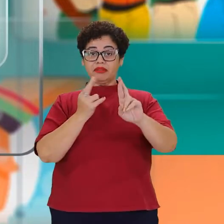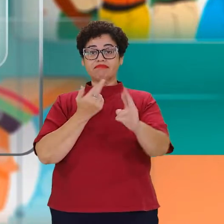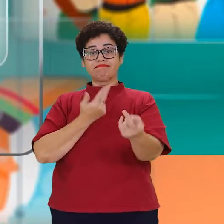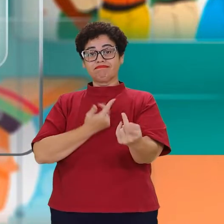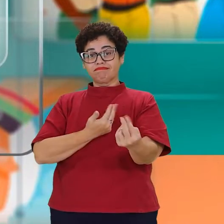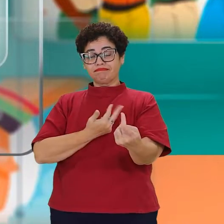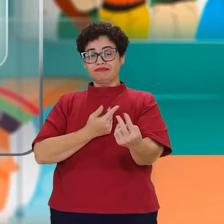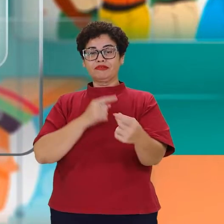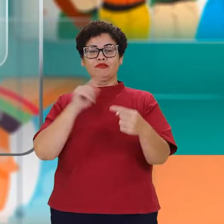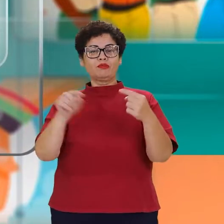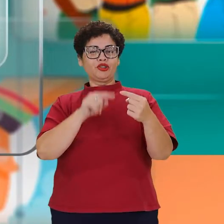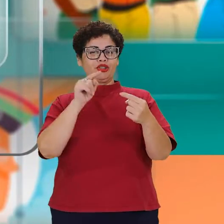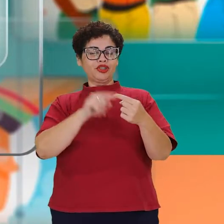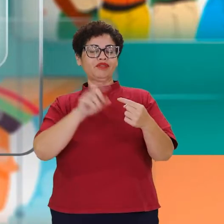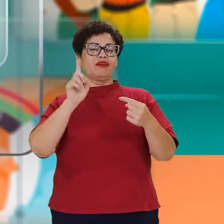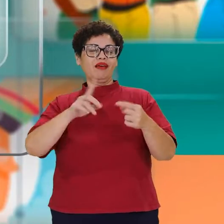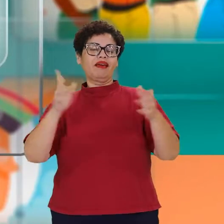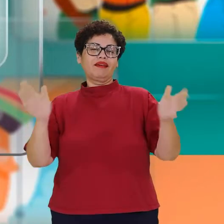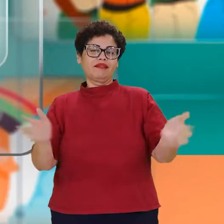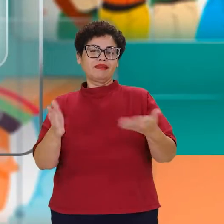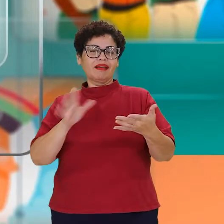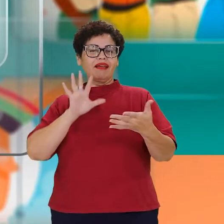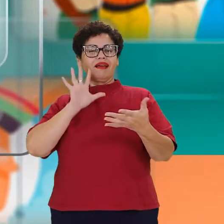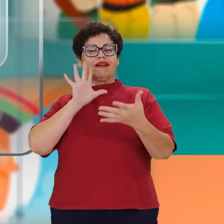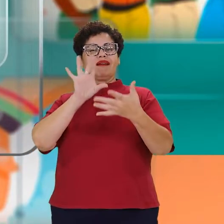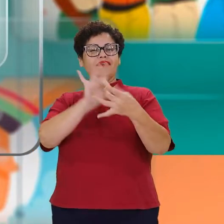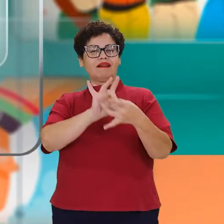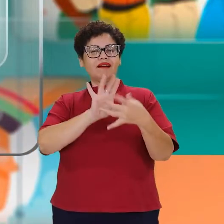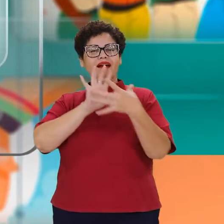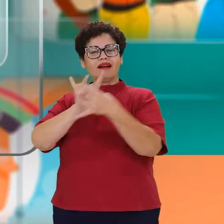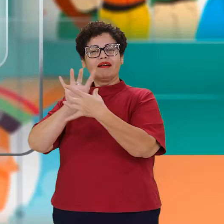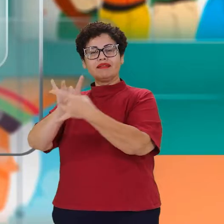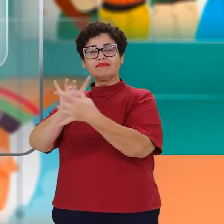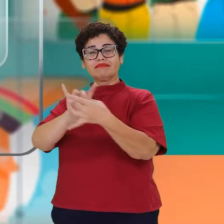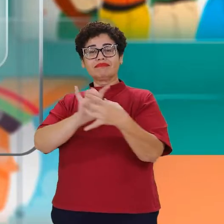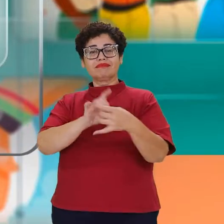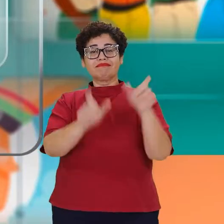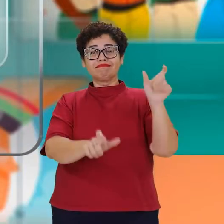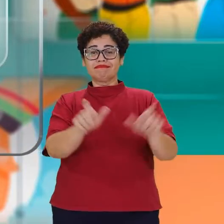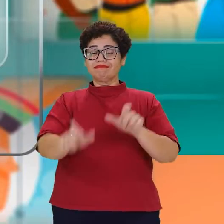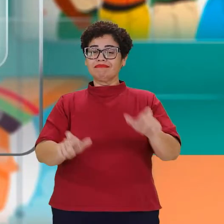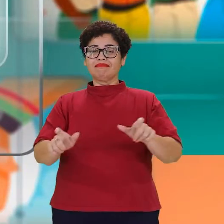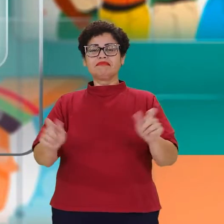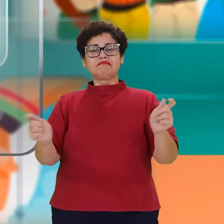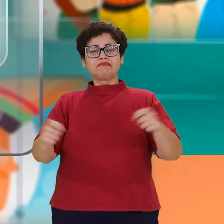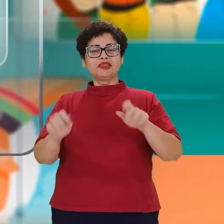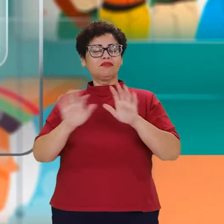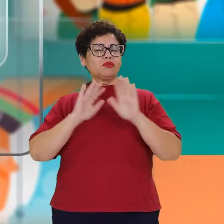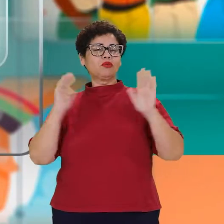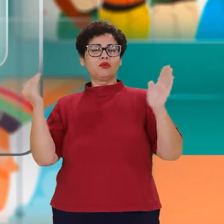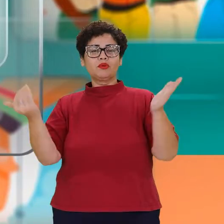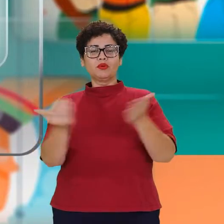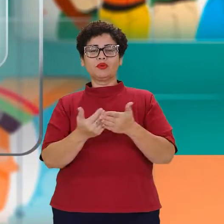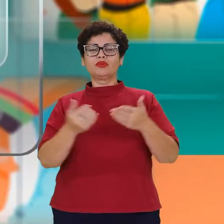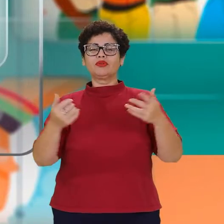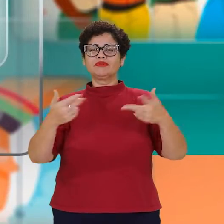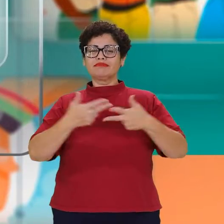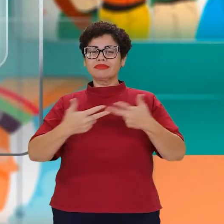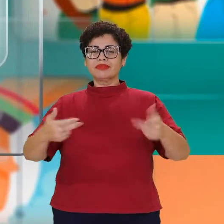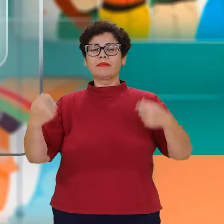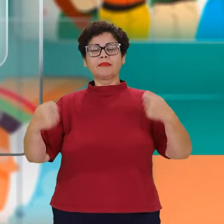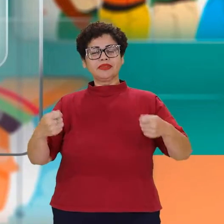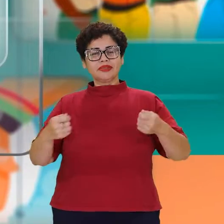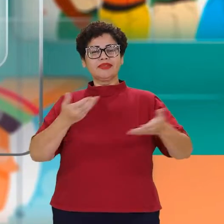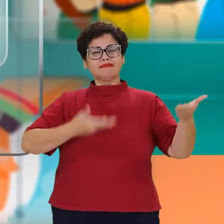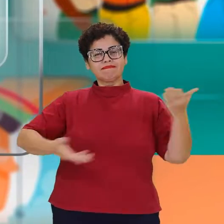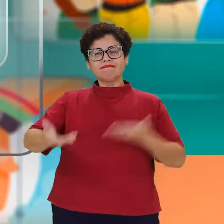respeito mútuo. Seu objetivo é promover a conexão entre as pessoas de forma que todas as necessidades